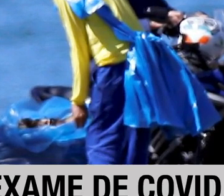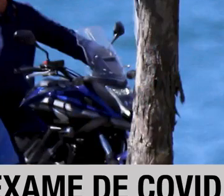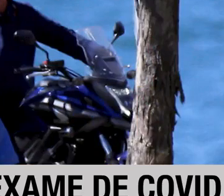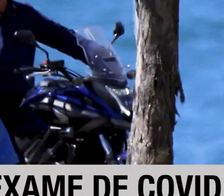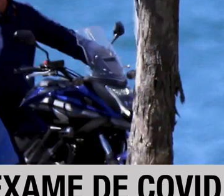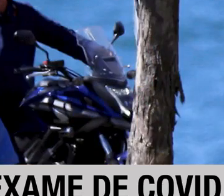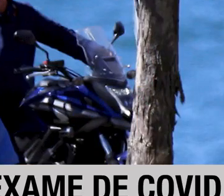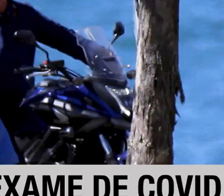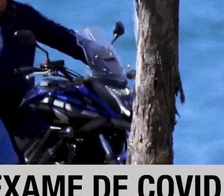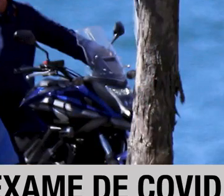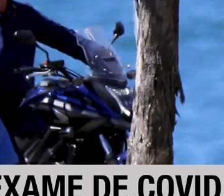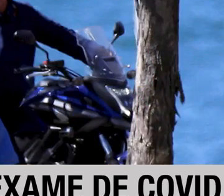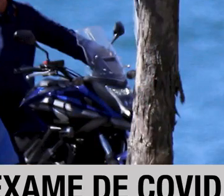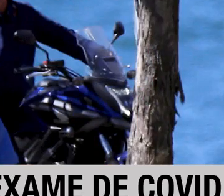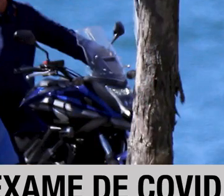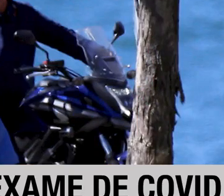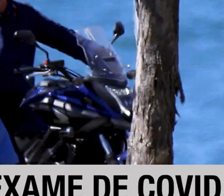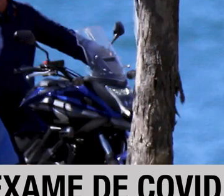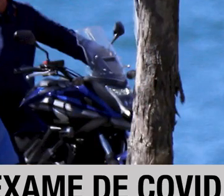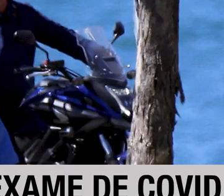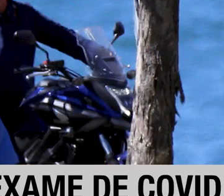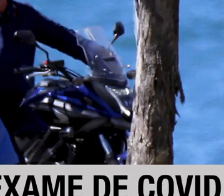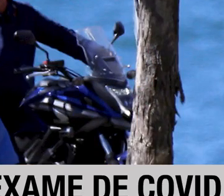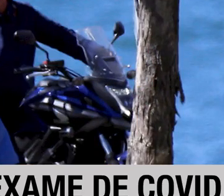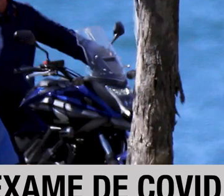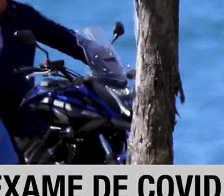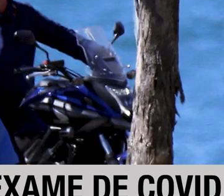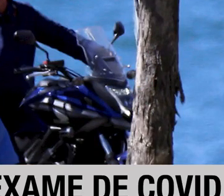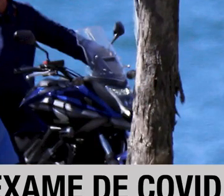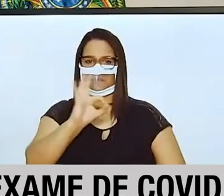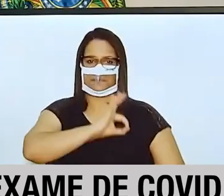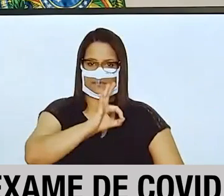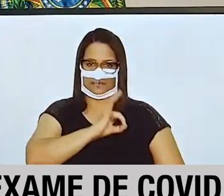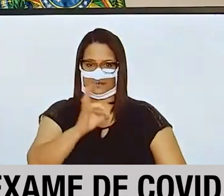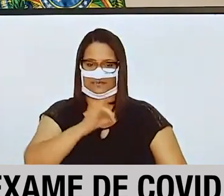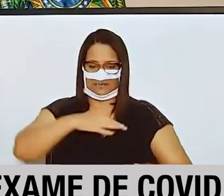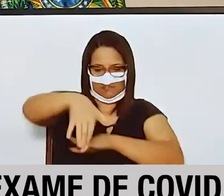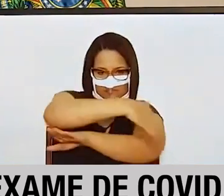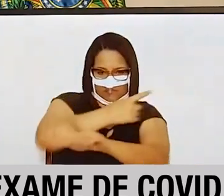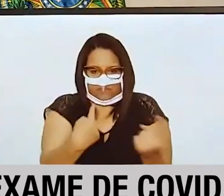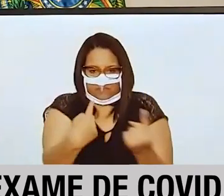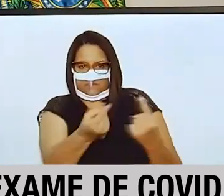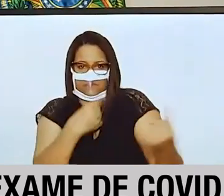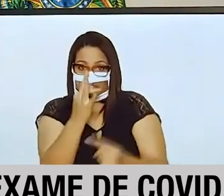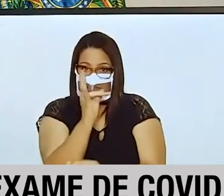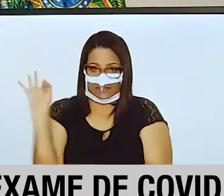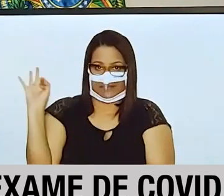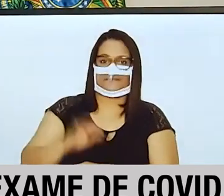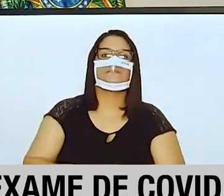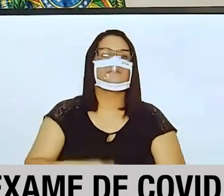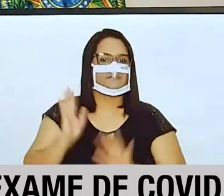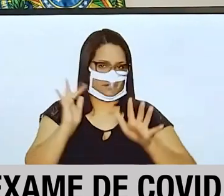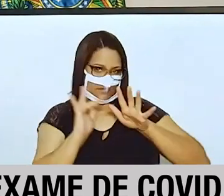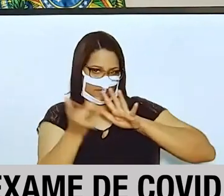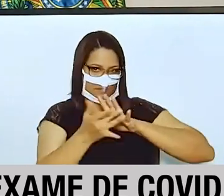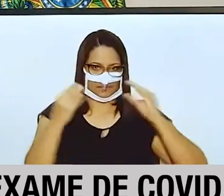responsável pela manutenção, tirou o capacete e estava sem máscara. Apesar de estar em quarentena, o presidente